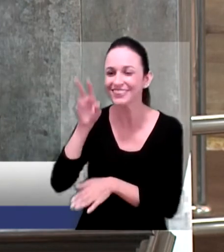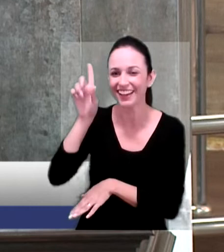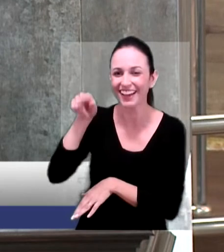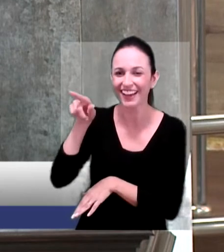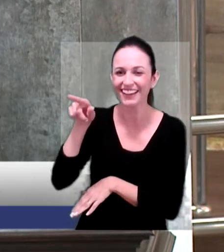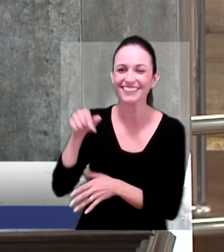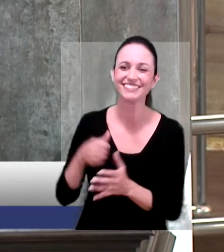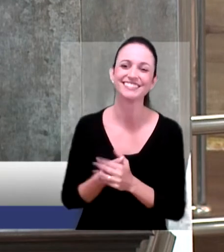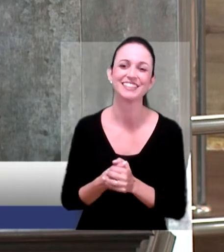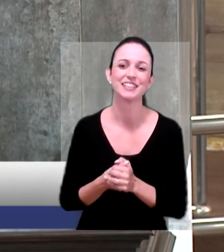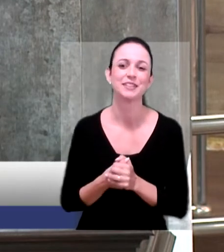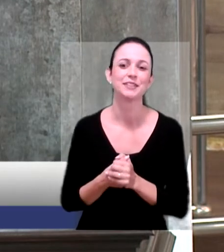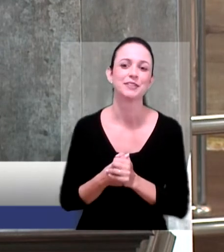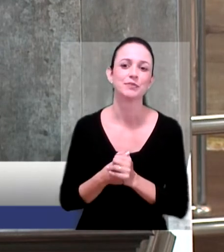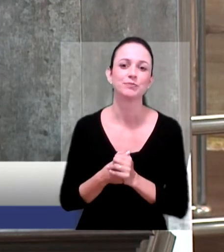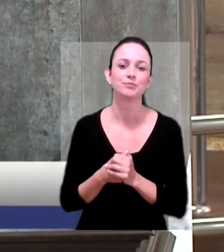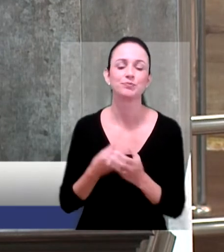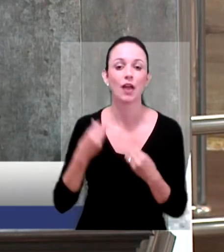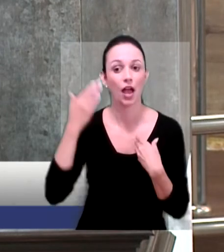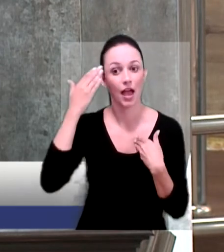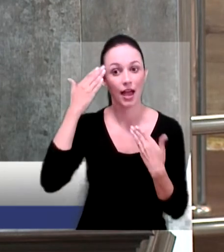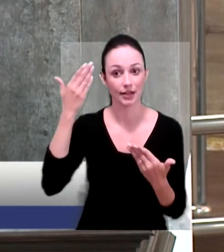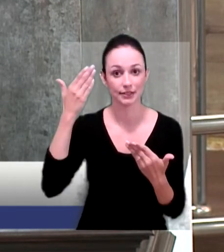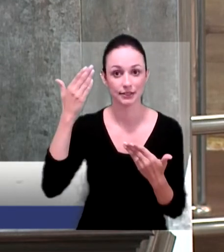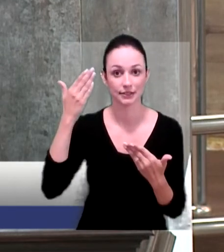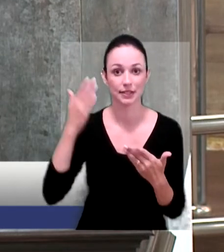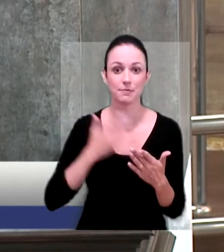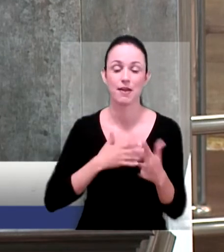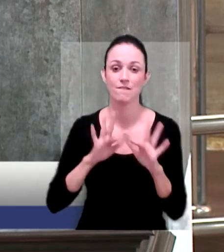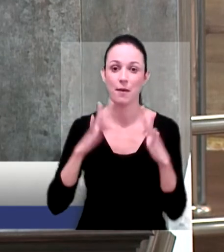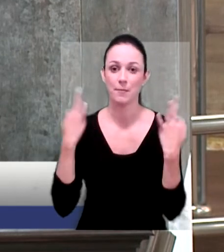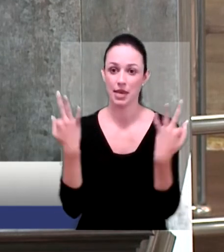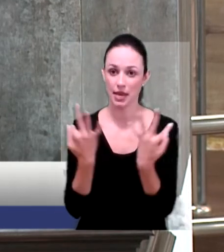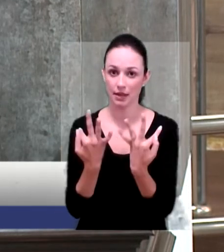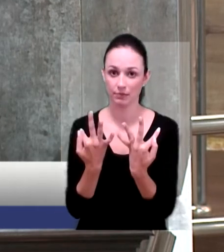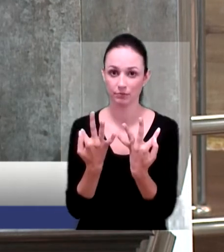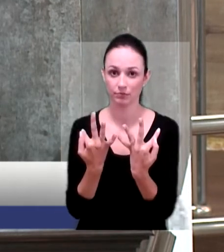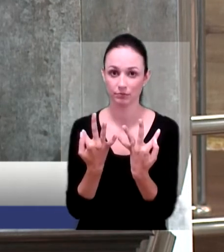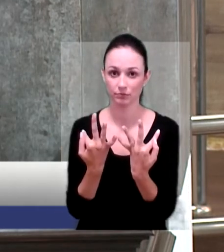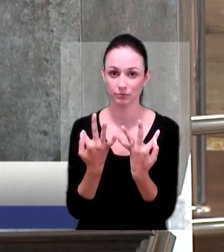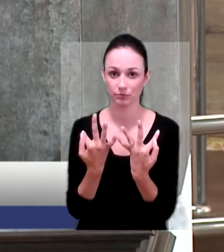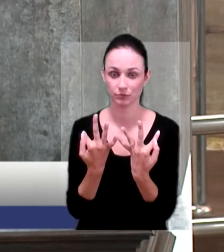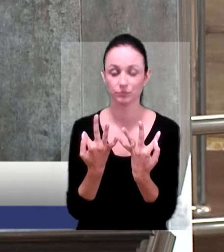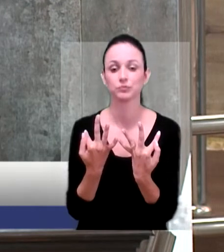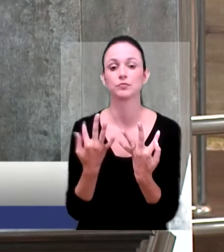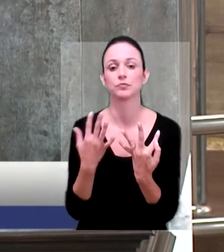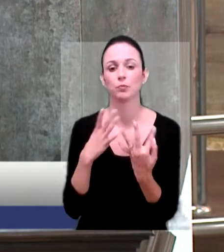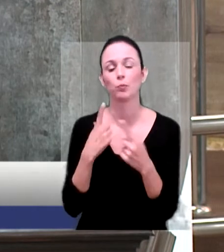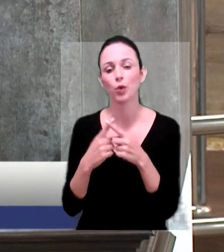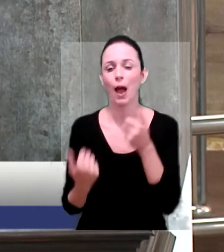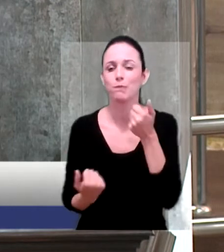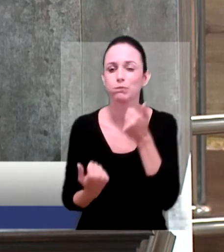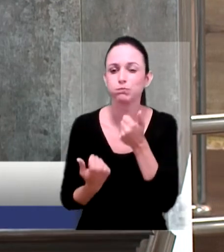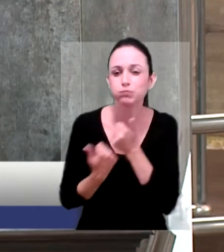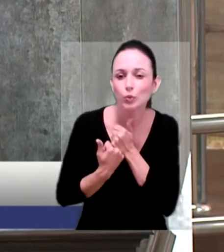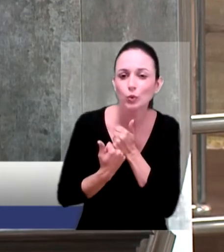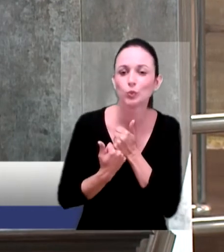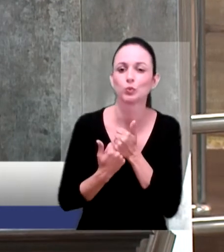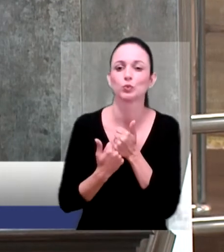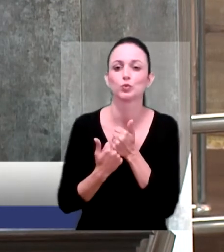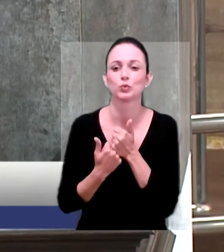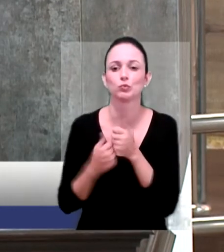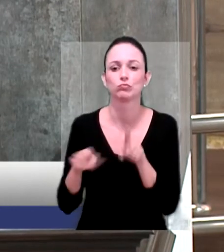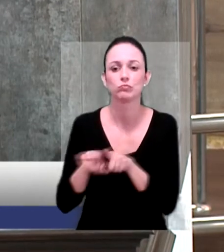Eu queria agradecer a minha família pelo apoio que eu tive, pela orientação que eu tive dos